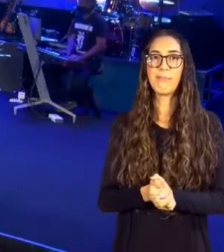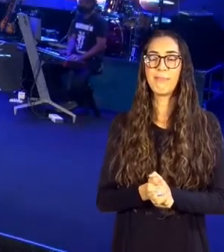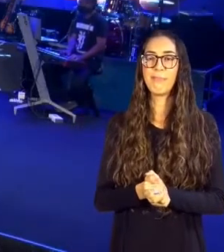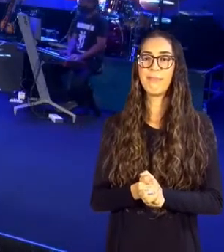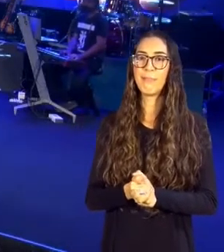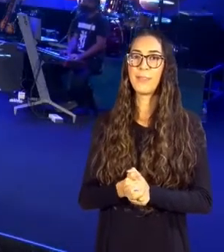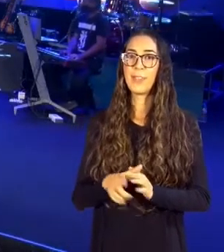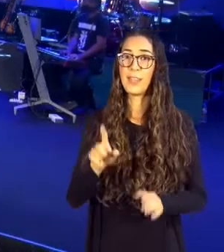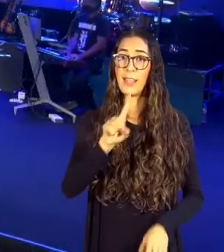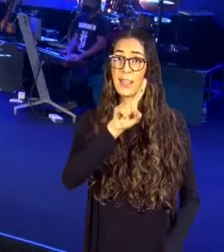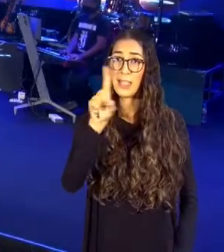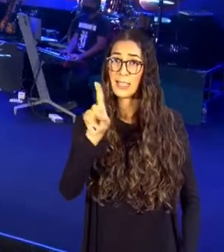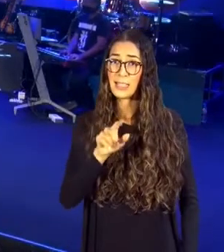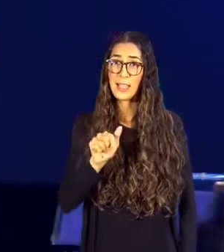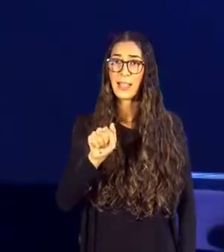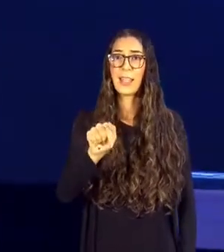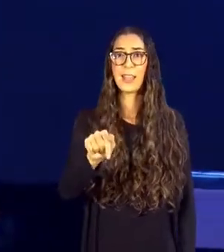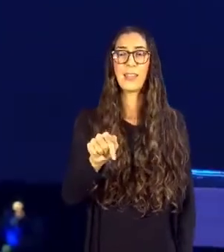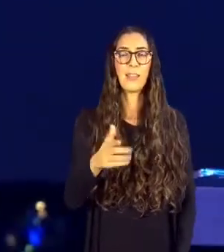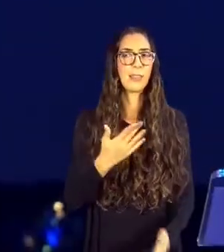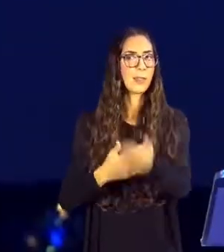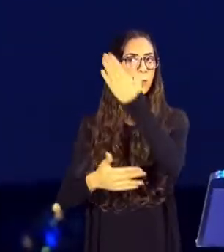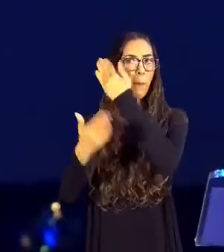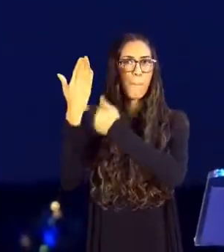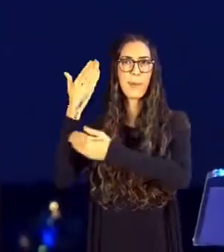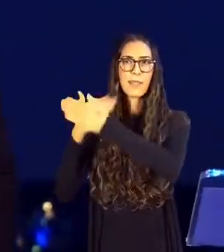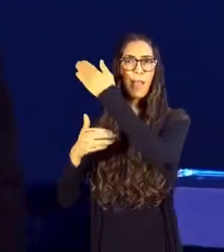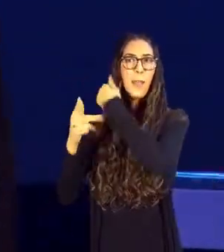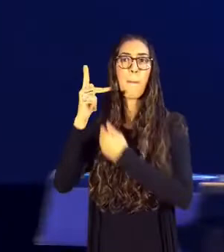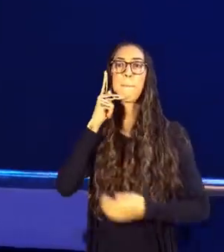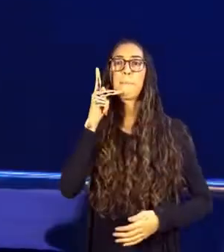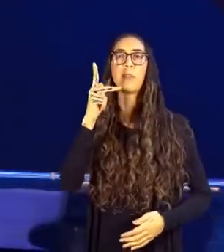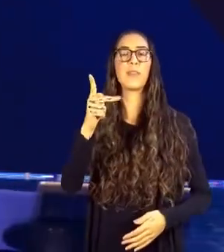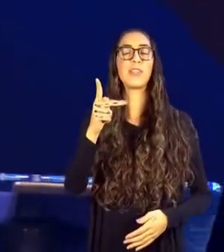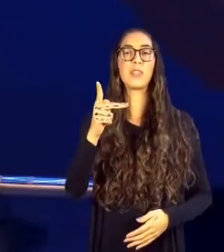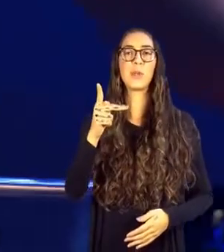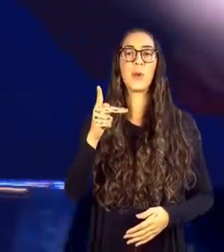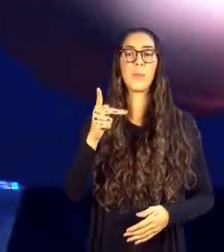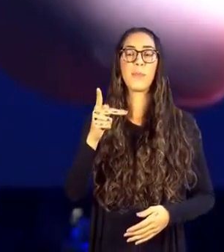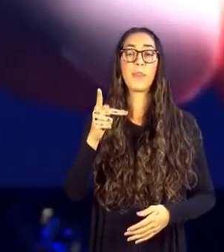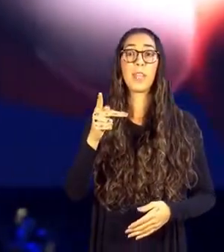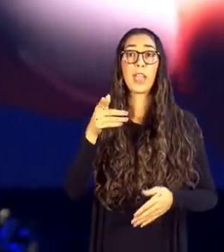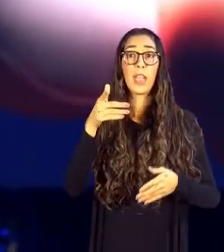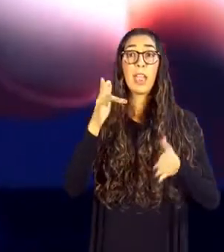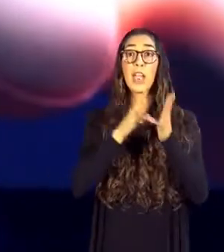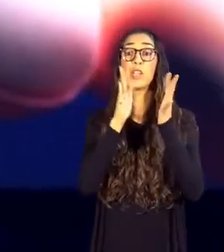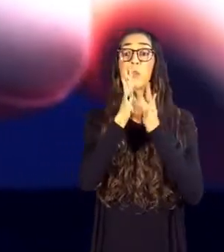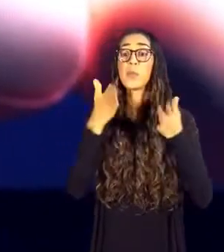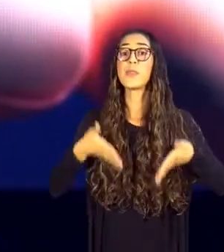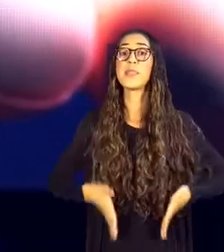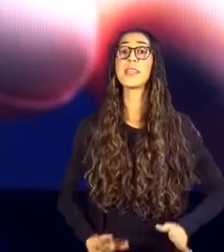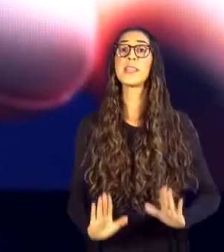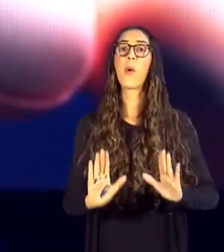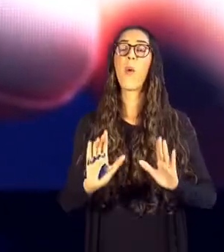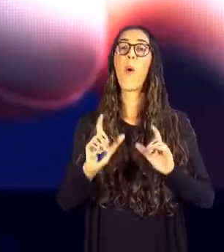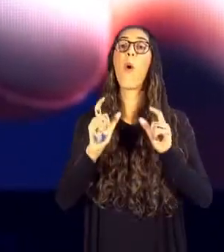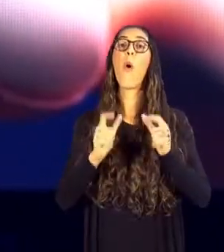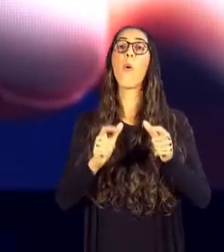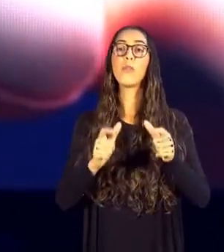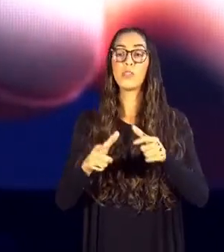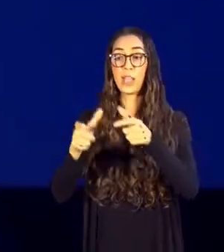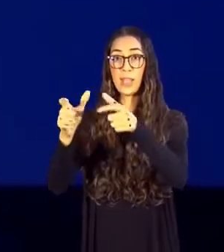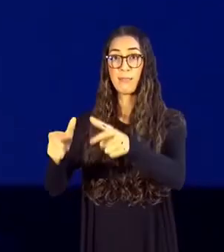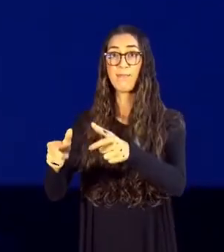muito tempo antes de Jesus, ele deu essa profecia. Onde Jesus nasceu? Belém. Tudo bem, a primeira profecia. A